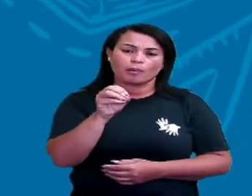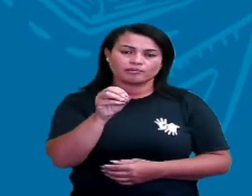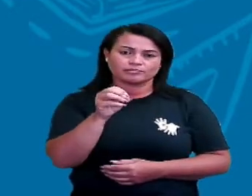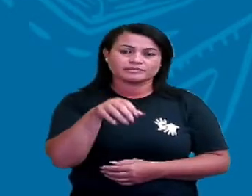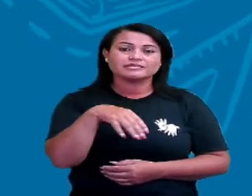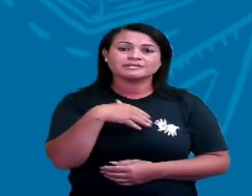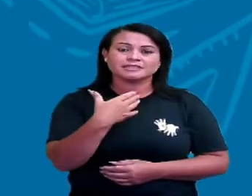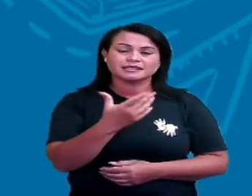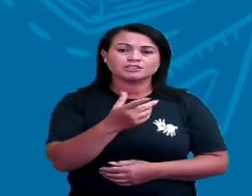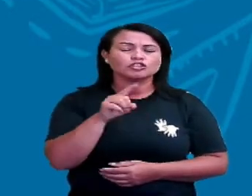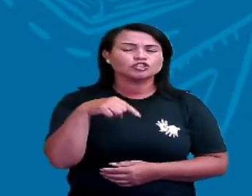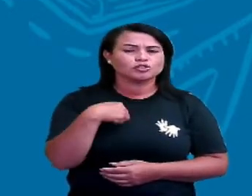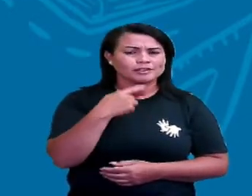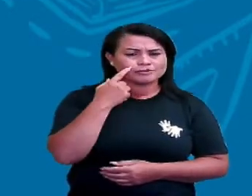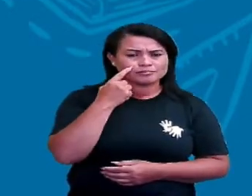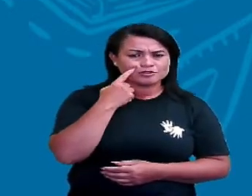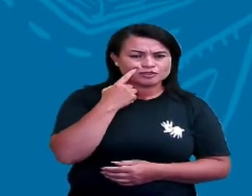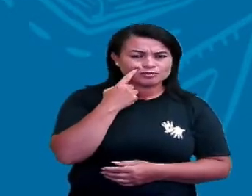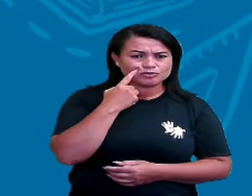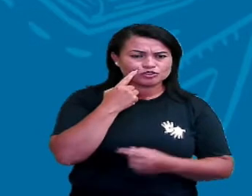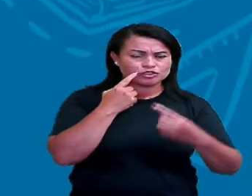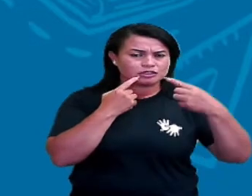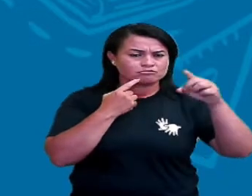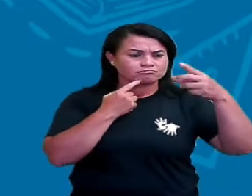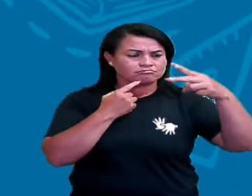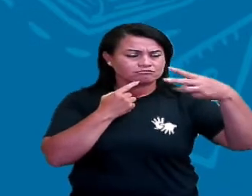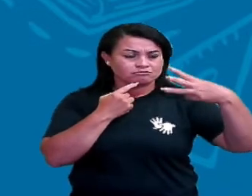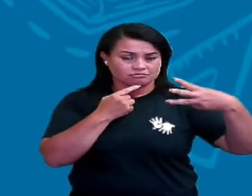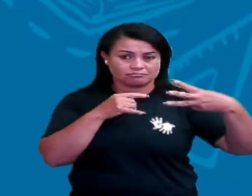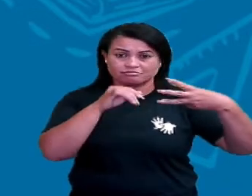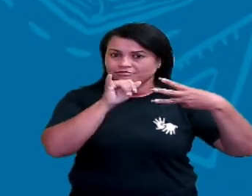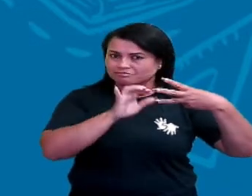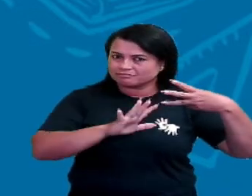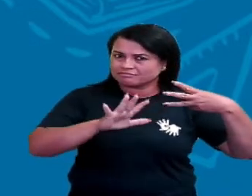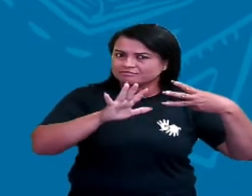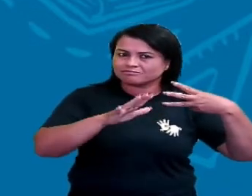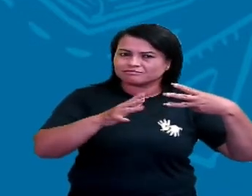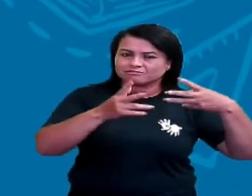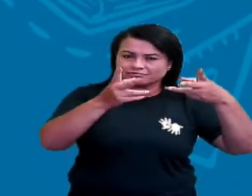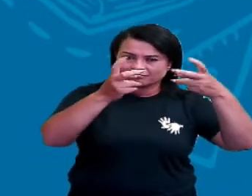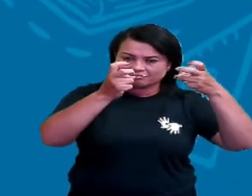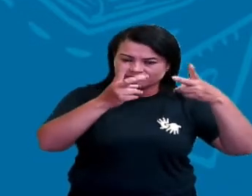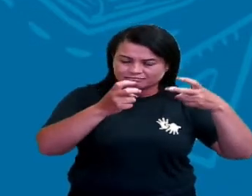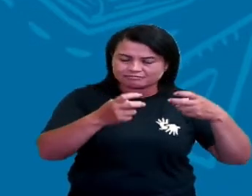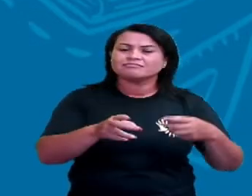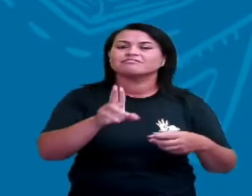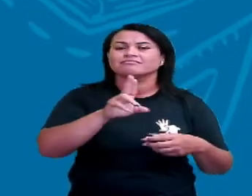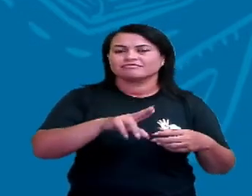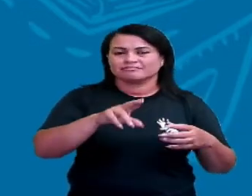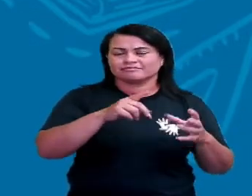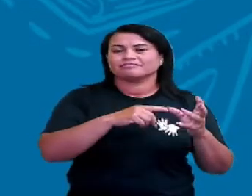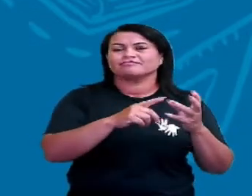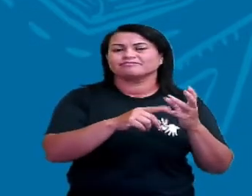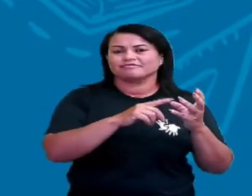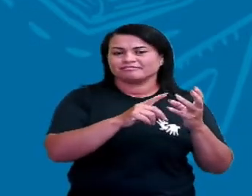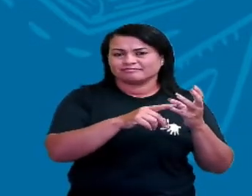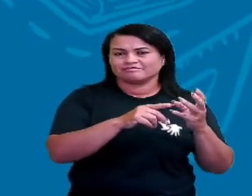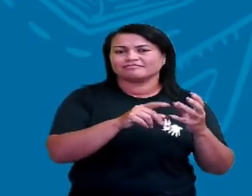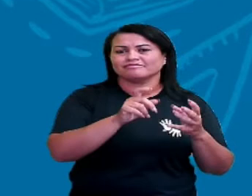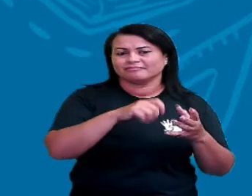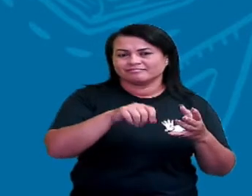Né? Então, a gente viu que essas 3 imagens, né, quando a gente vai escrever, a gente usa vogais na sua